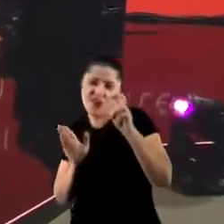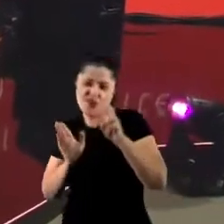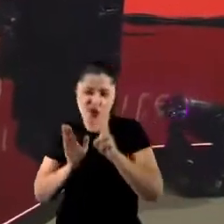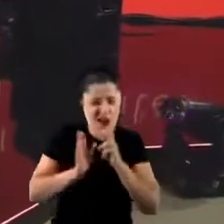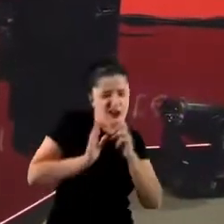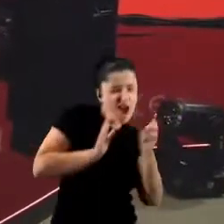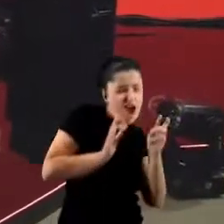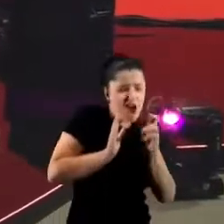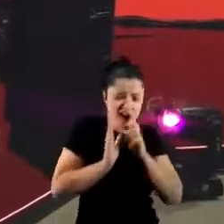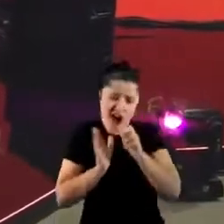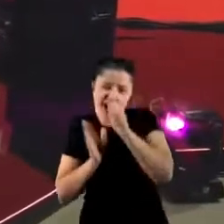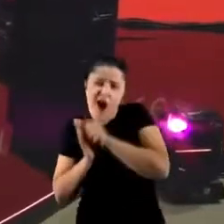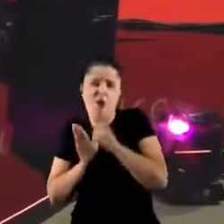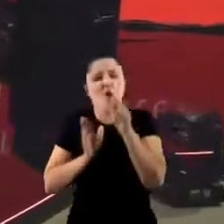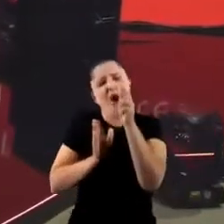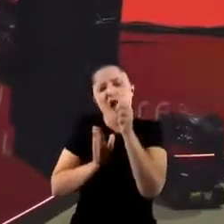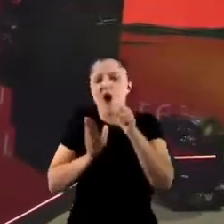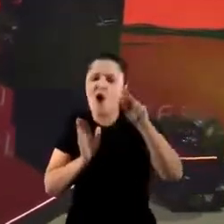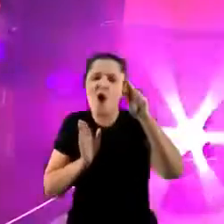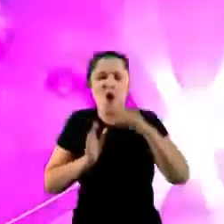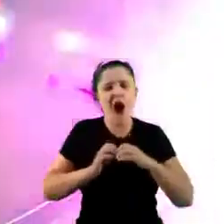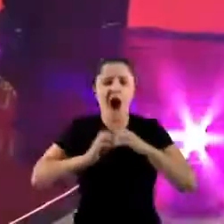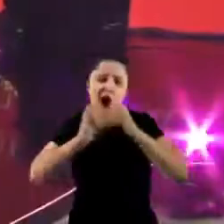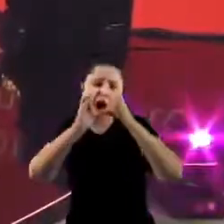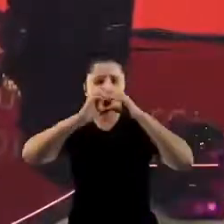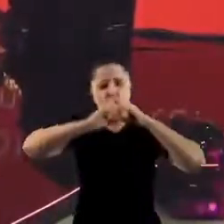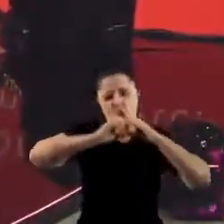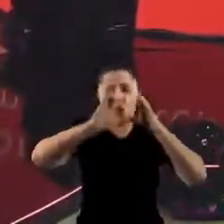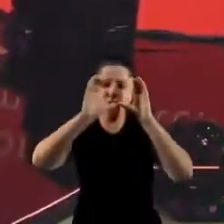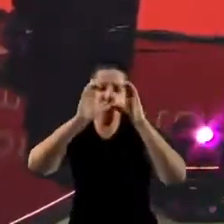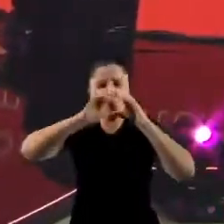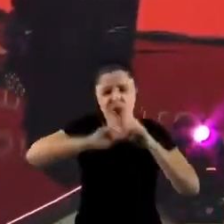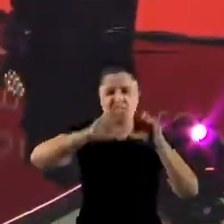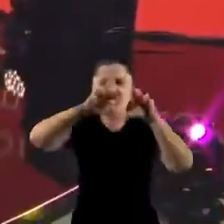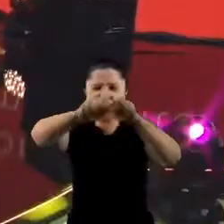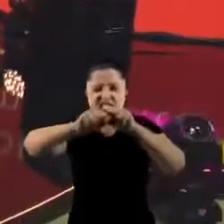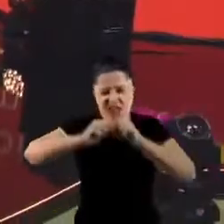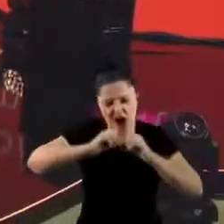E lá de coração, cachorro, lá de coração.